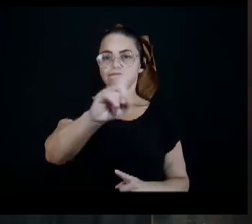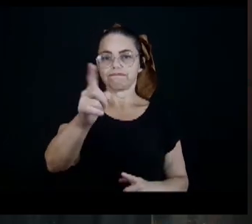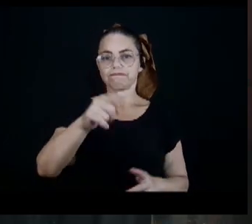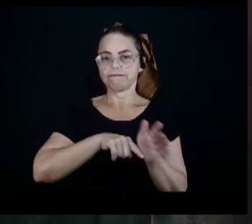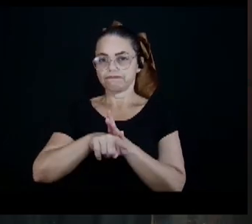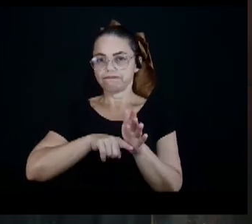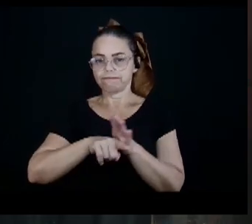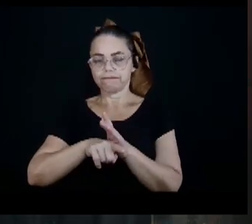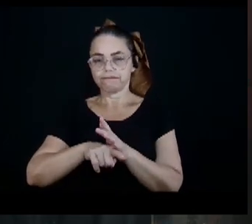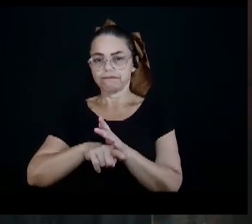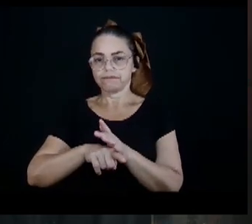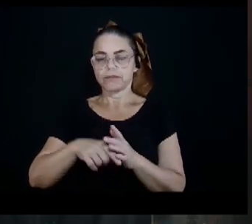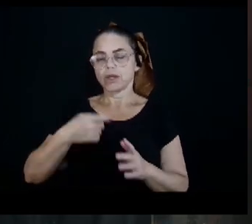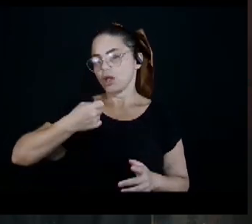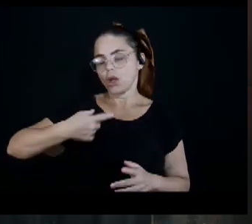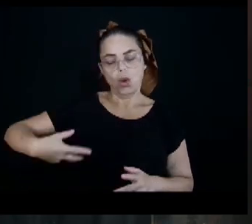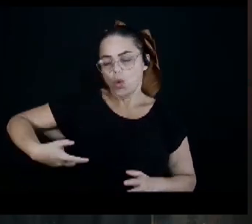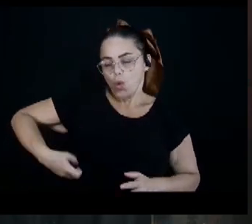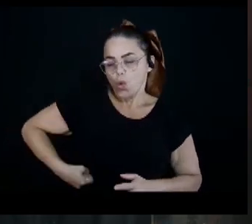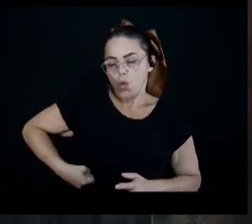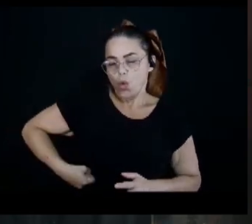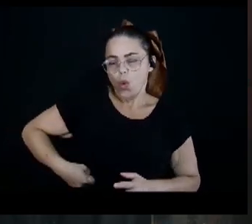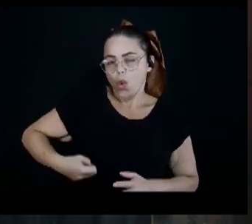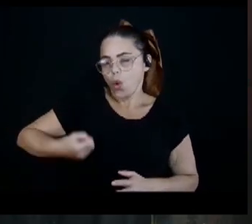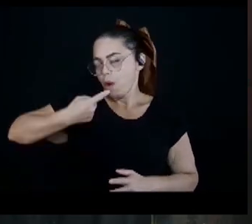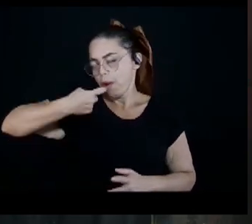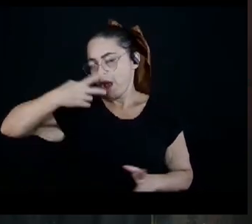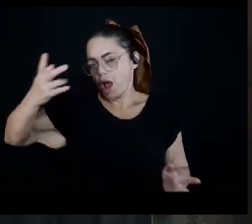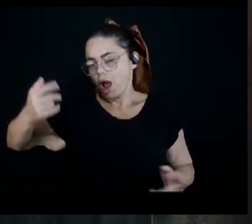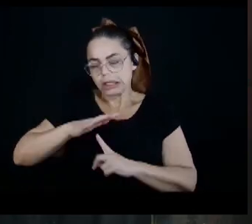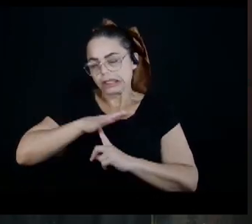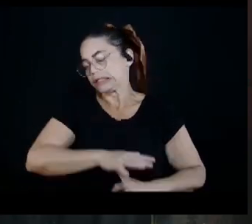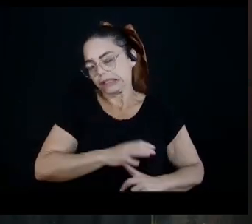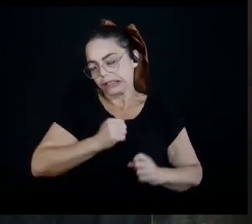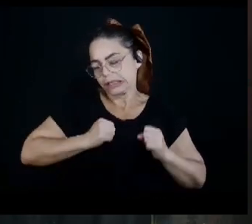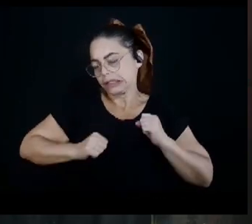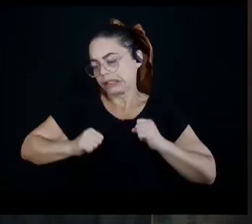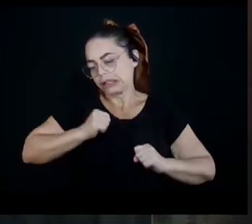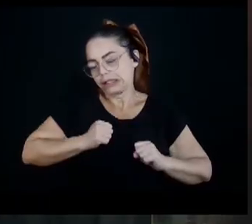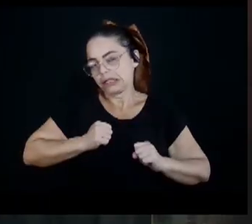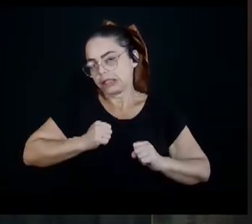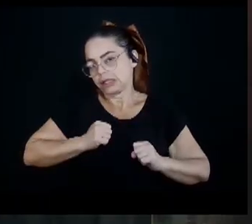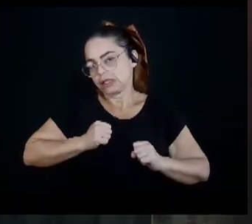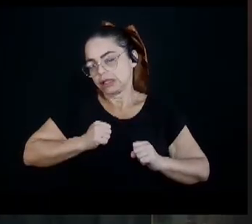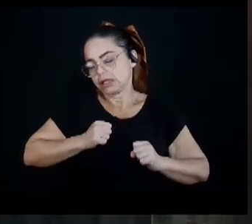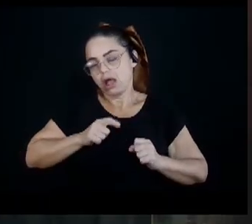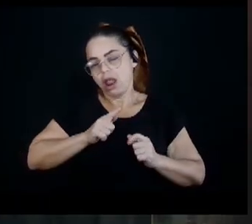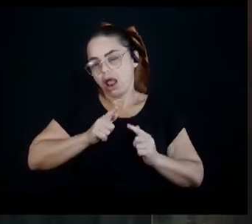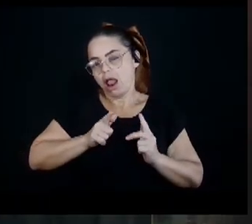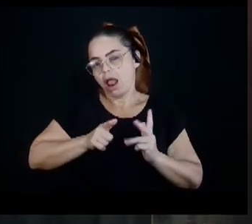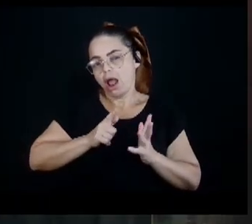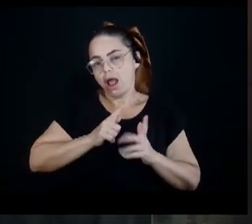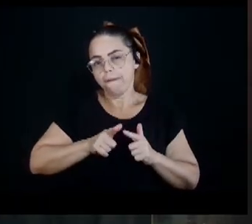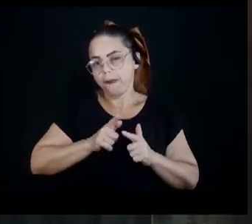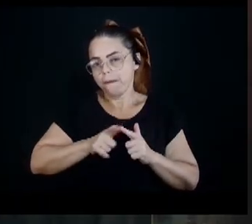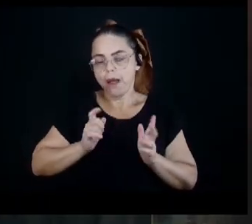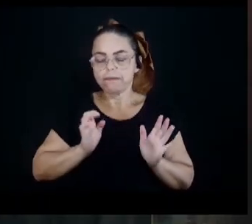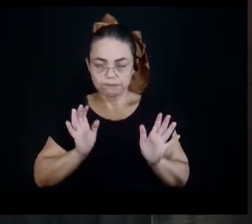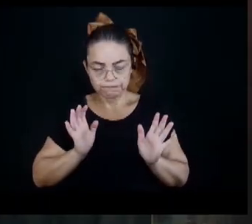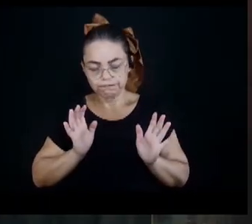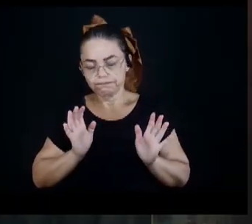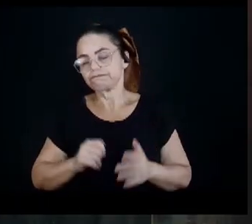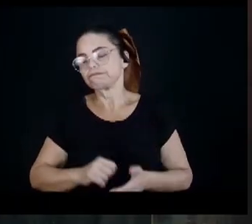tá? Da depressão, ou da ansiedade, ou da infertilidade, e várias coisas que têm aparecido por aí, né? Que têm